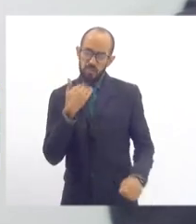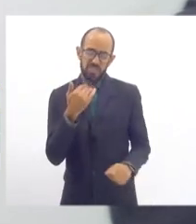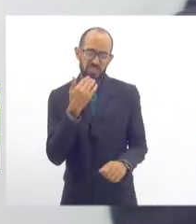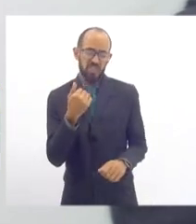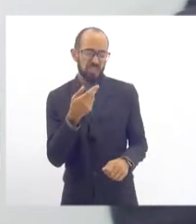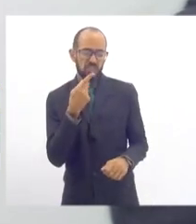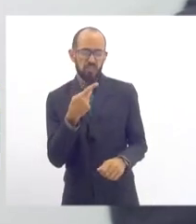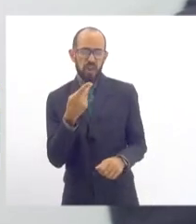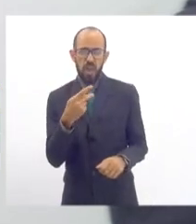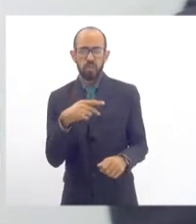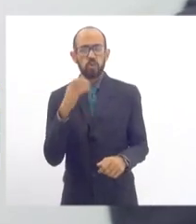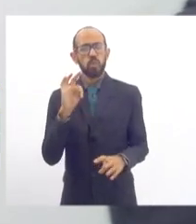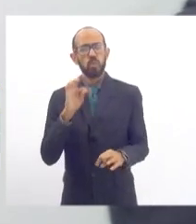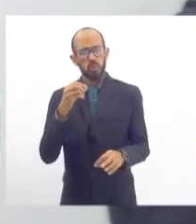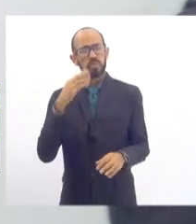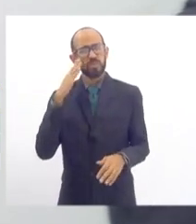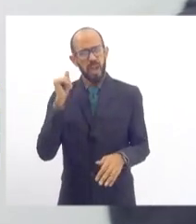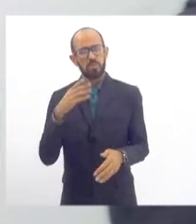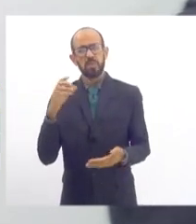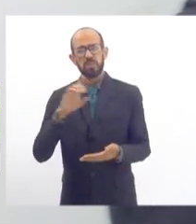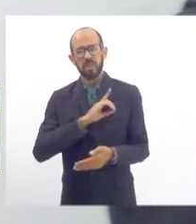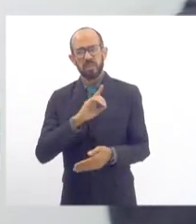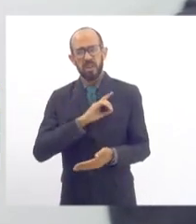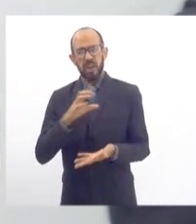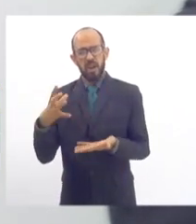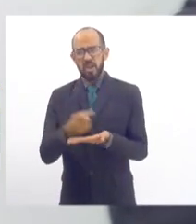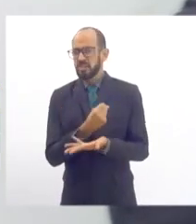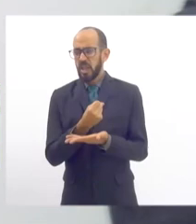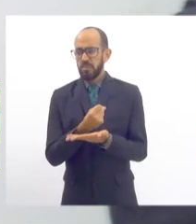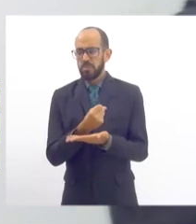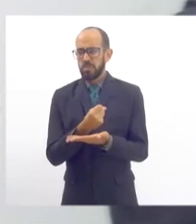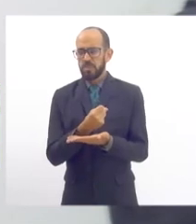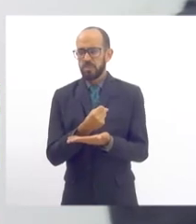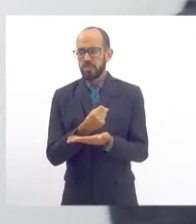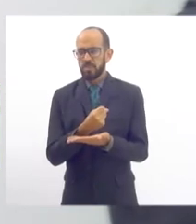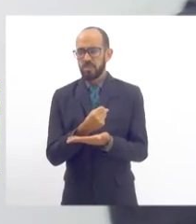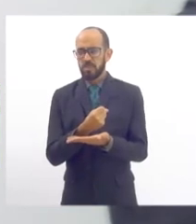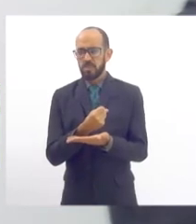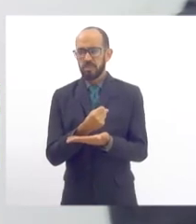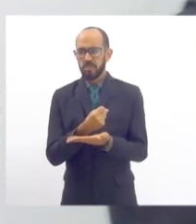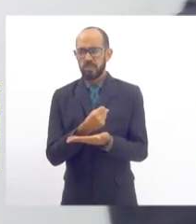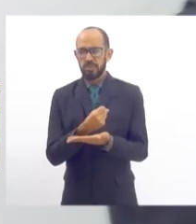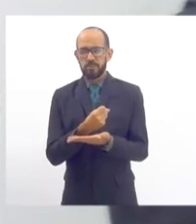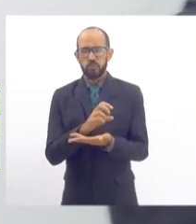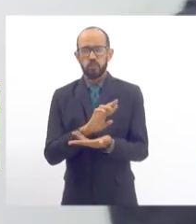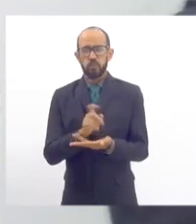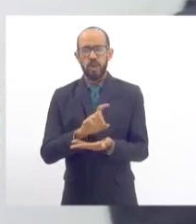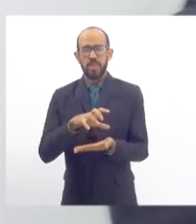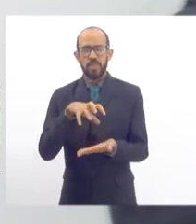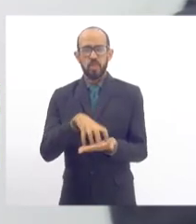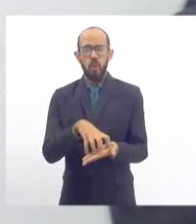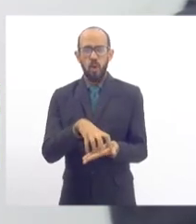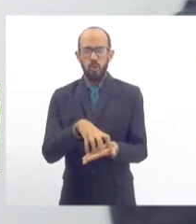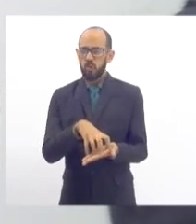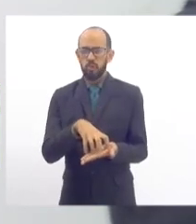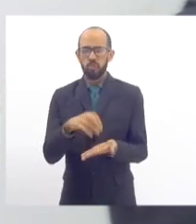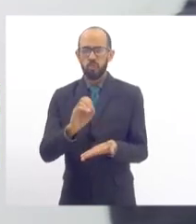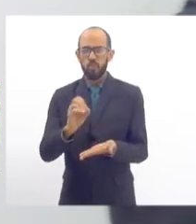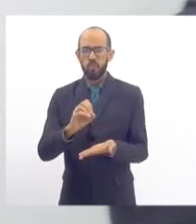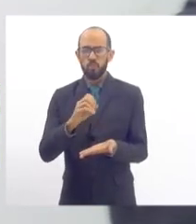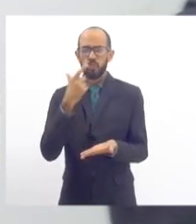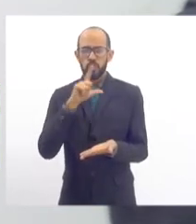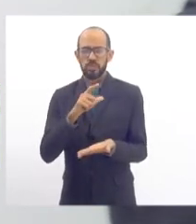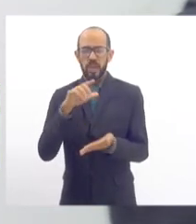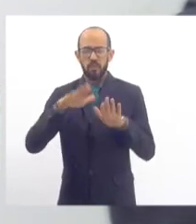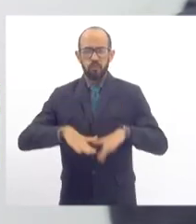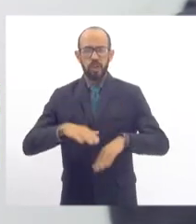recebe uma fortuna. Todo mundo sabe que esse recurso não tem que ficar no Detran mesmo. Nenhum órgão fica. Nenhum âmbito, nem municipal, nem estadual,